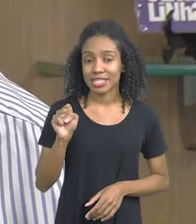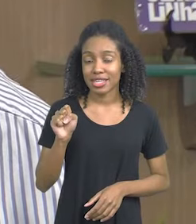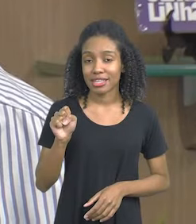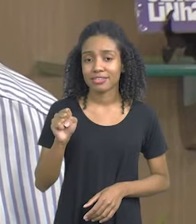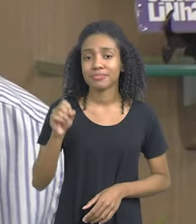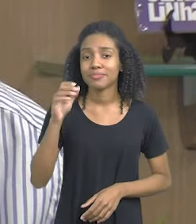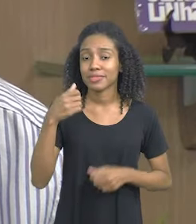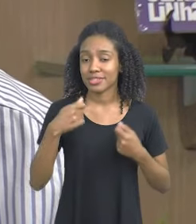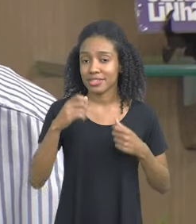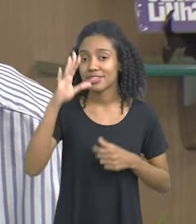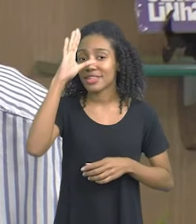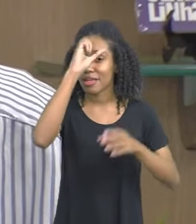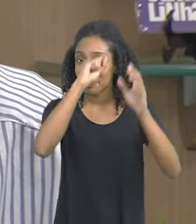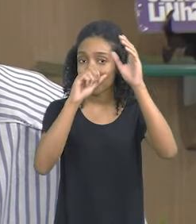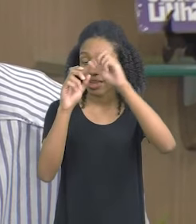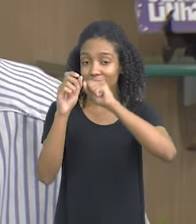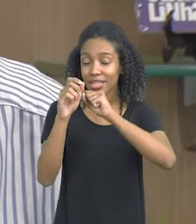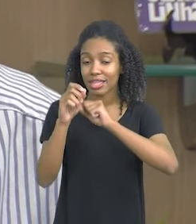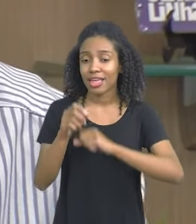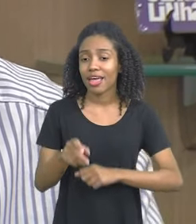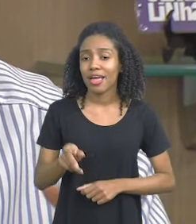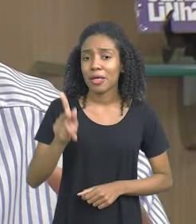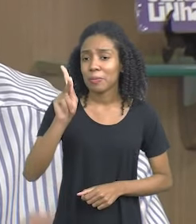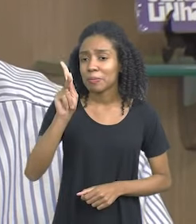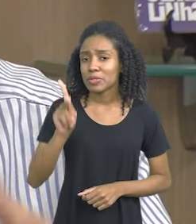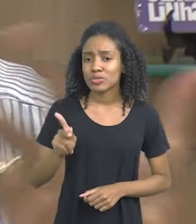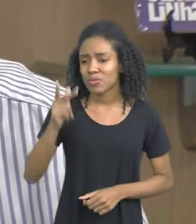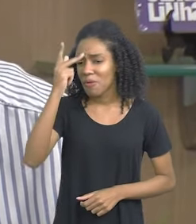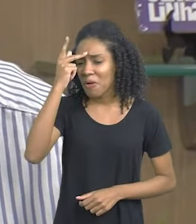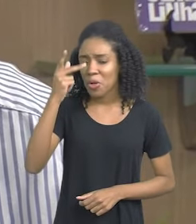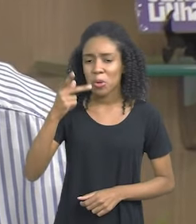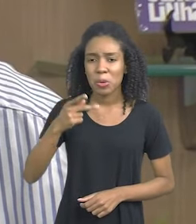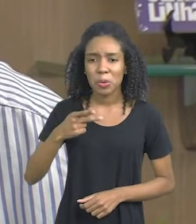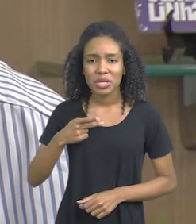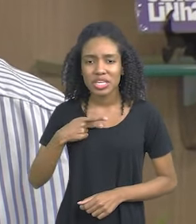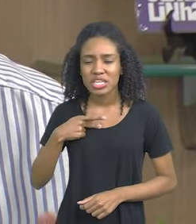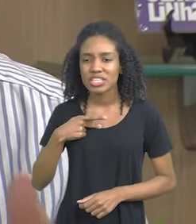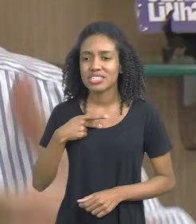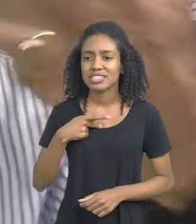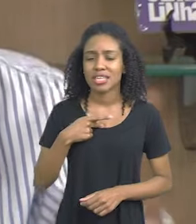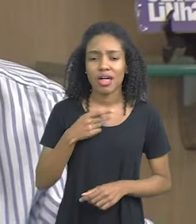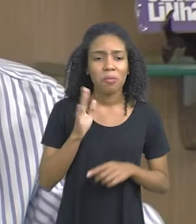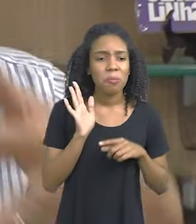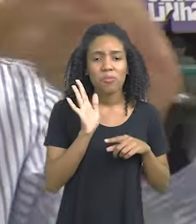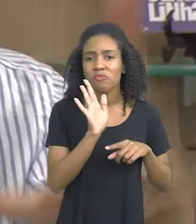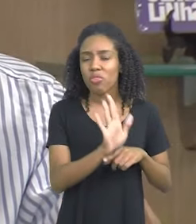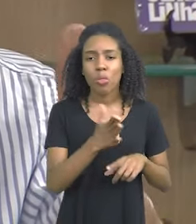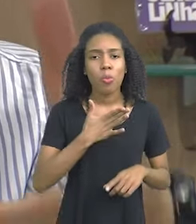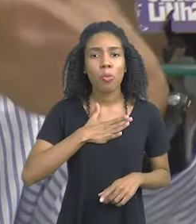aprendem e vivem melhor. Os que não aprendem, que vivem com princípios miseráveis, que